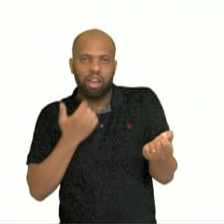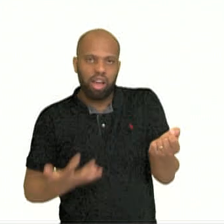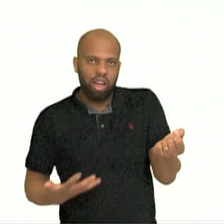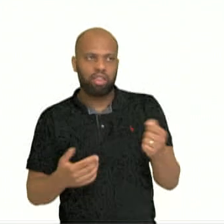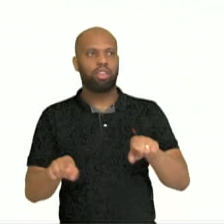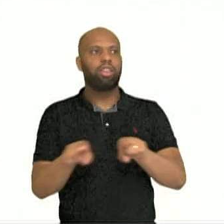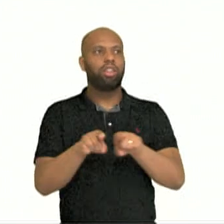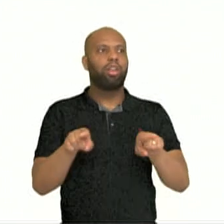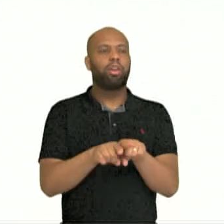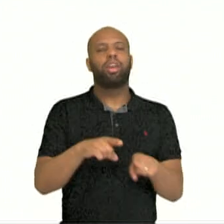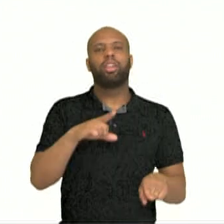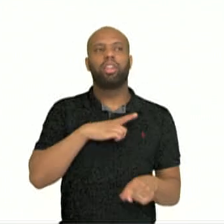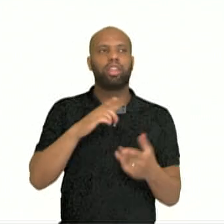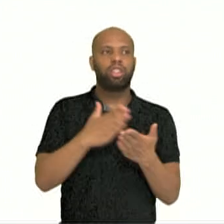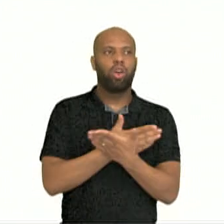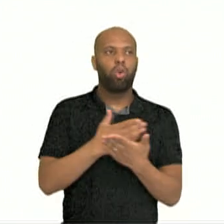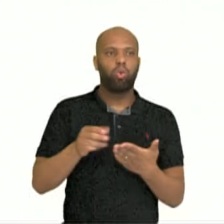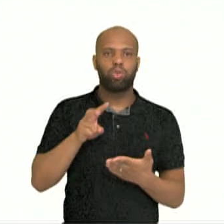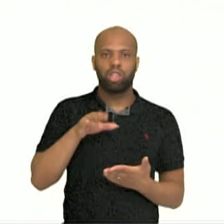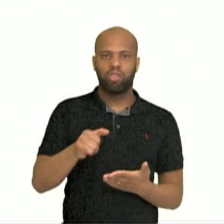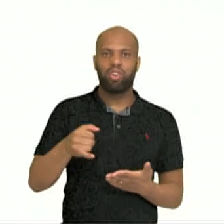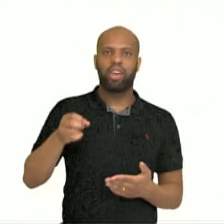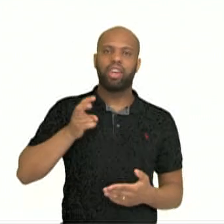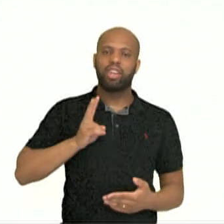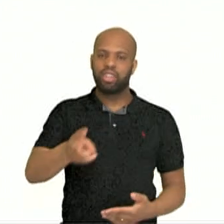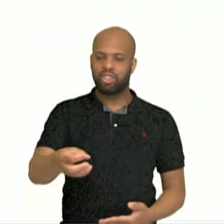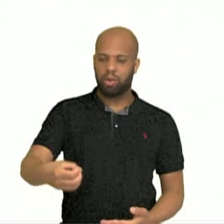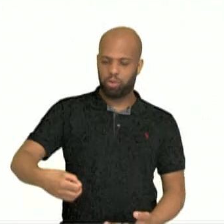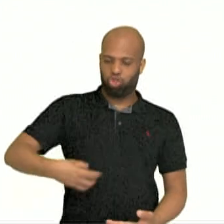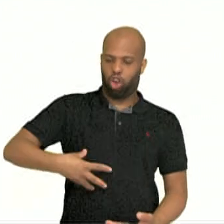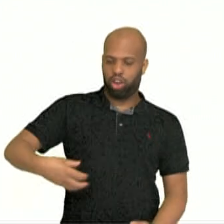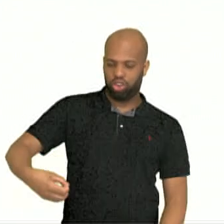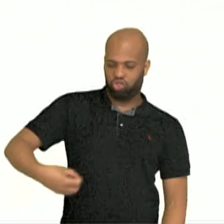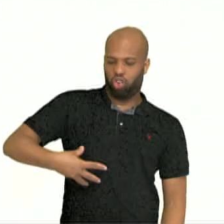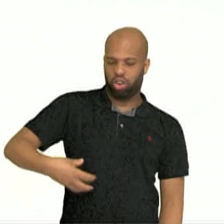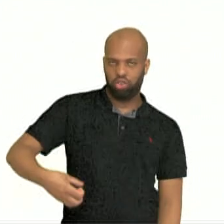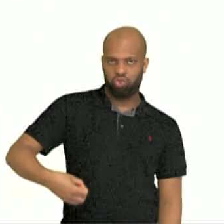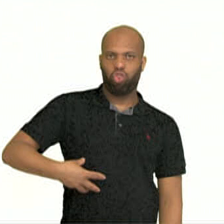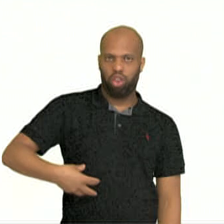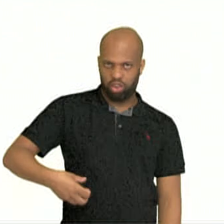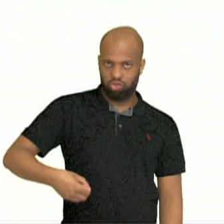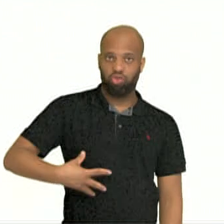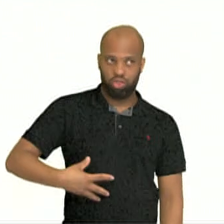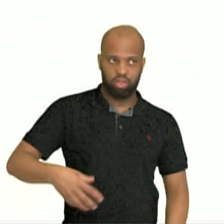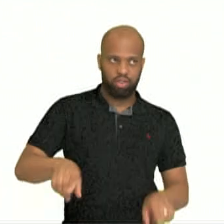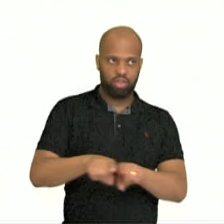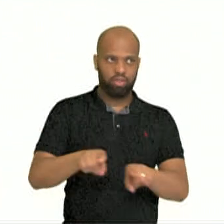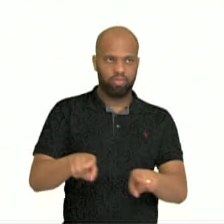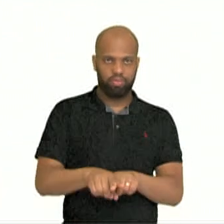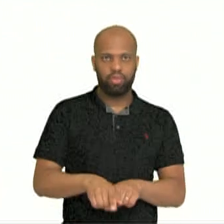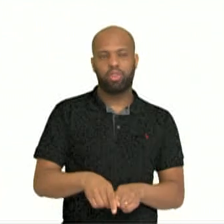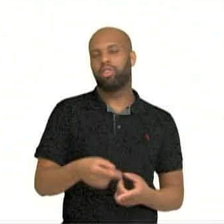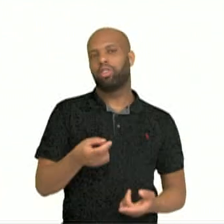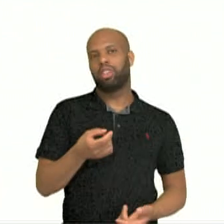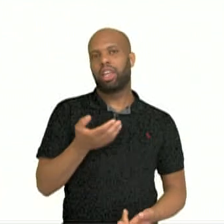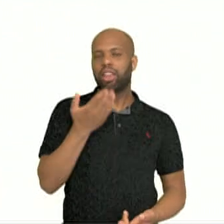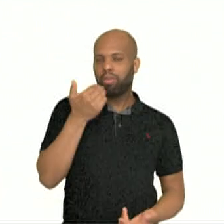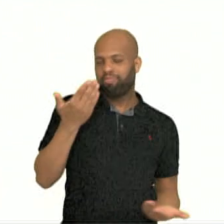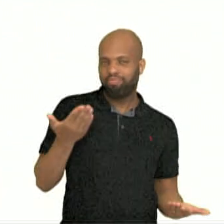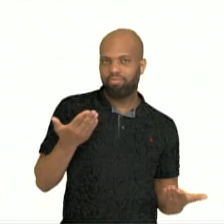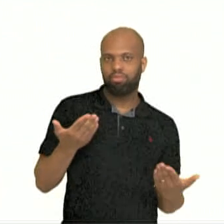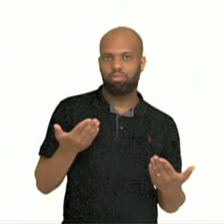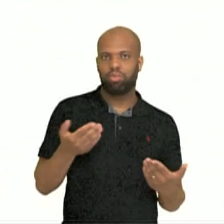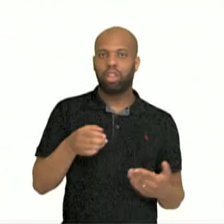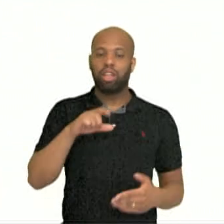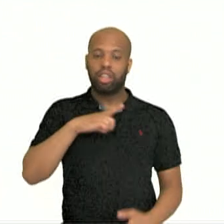infusão de insulina e sensores contínuos de monitorização da glicose. Ou seja, bombinha para ingerir a glicose,